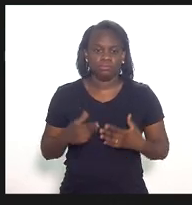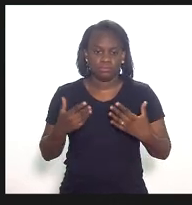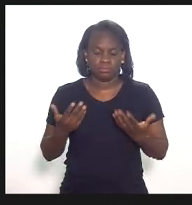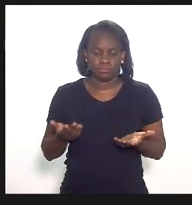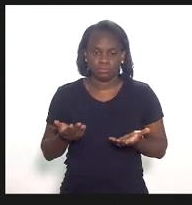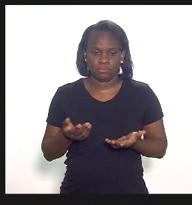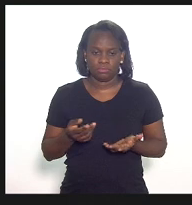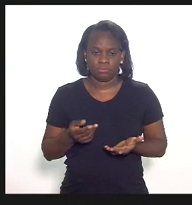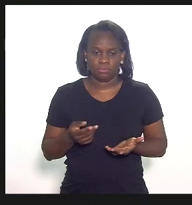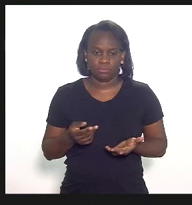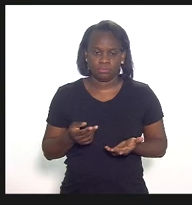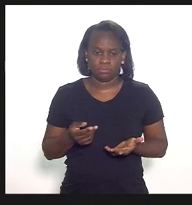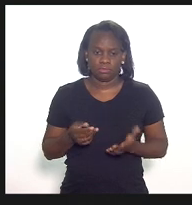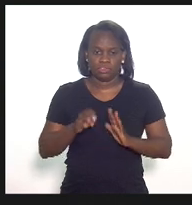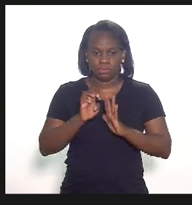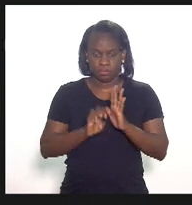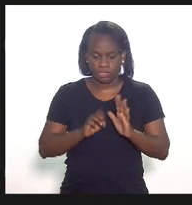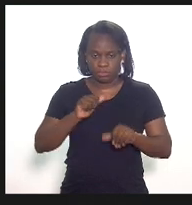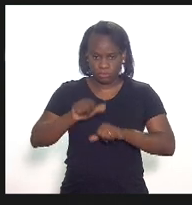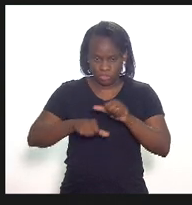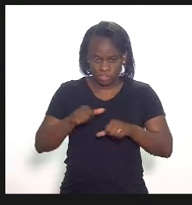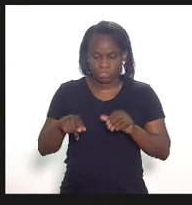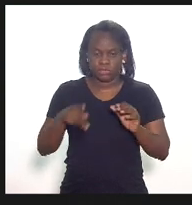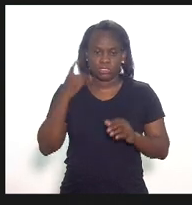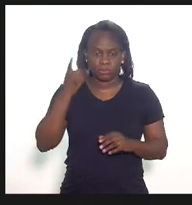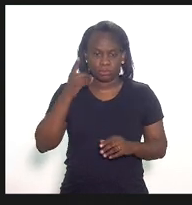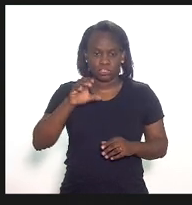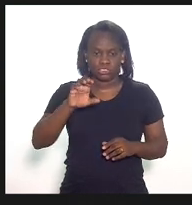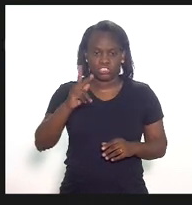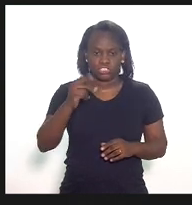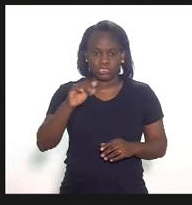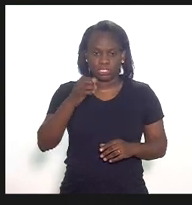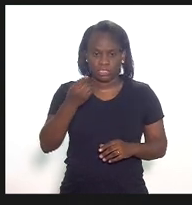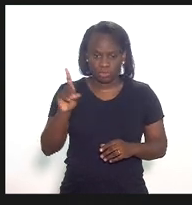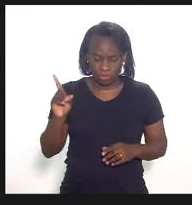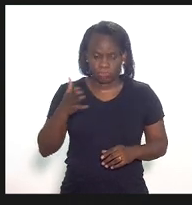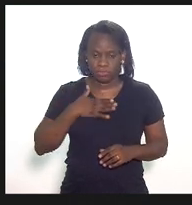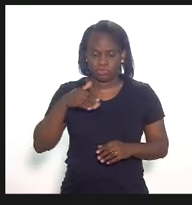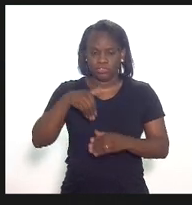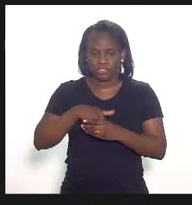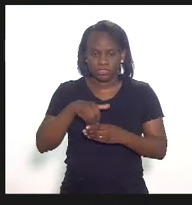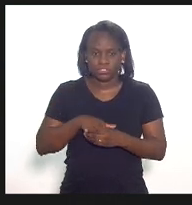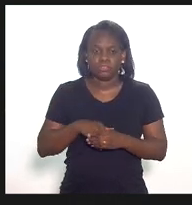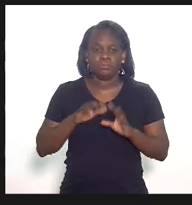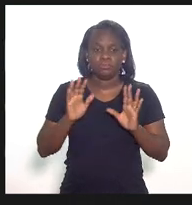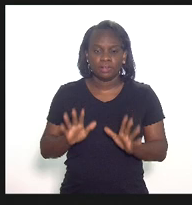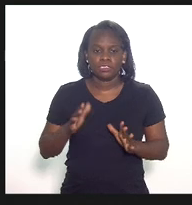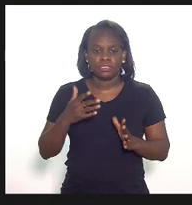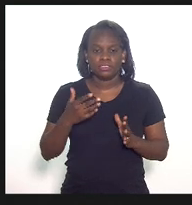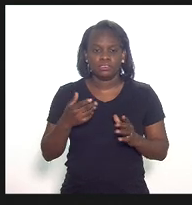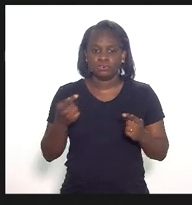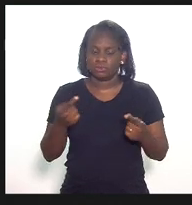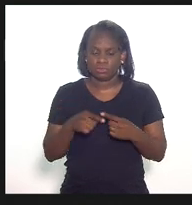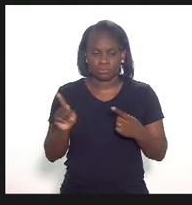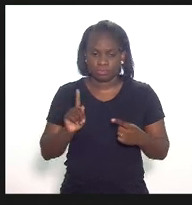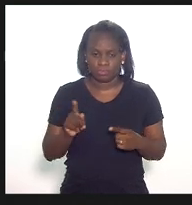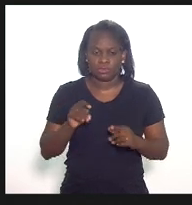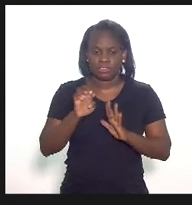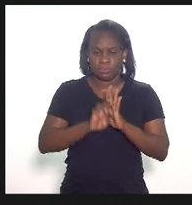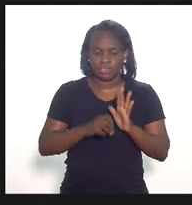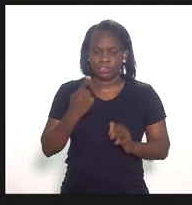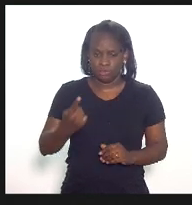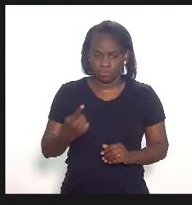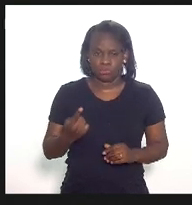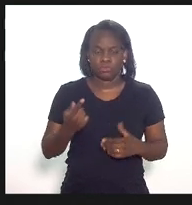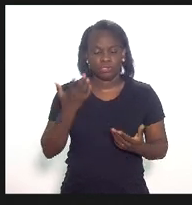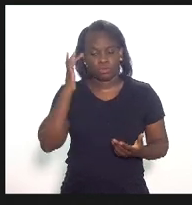aqui a emenda modificativa do deputado Chicão no meu voto, mas sou contrário à emenda 1. Acho